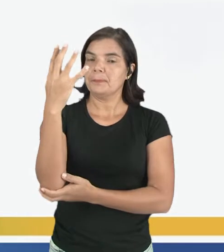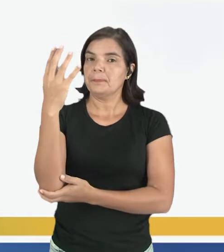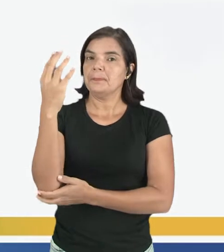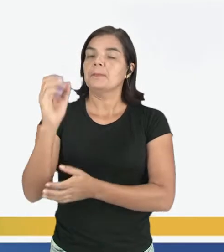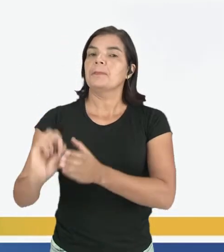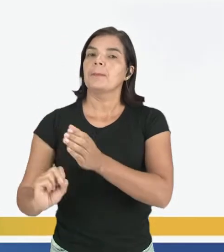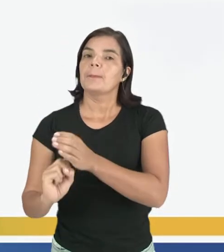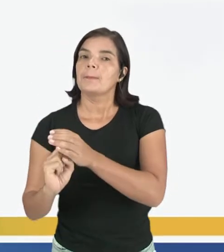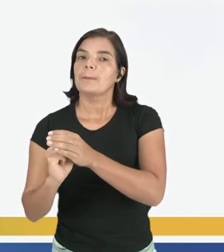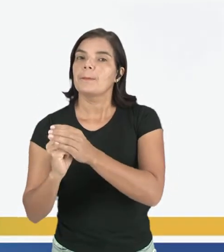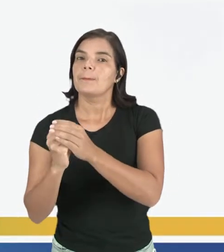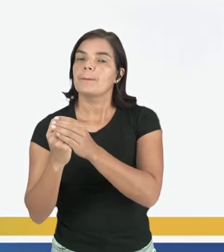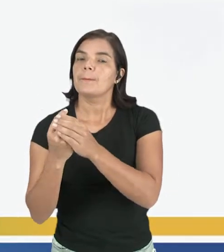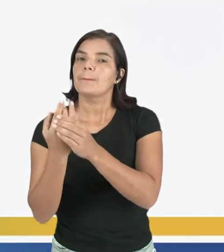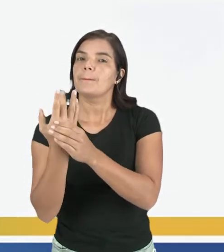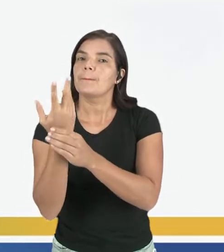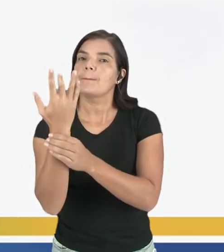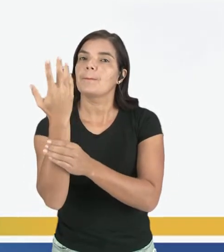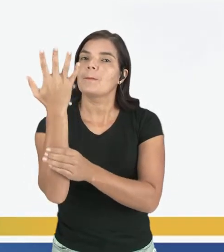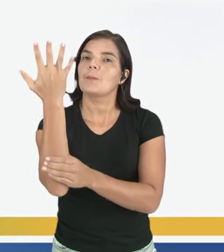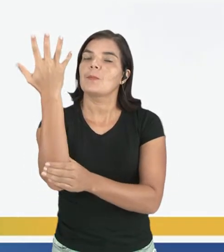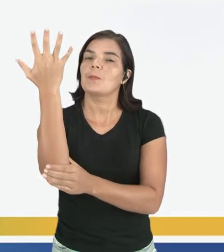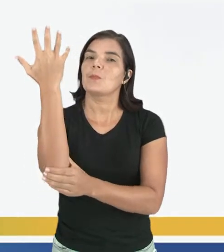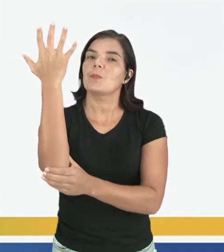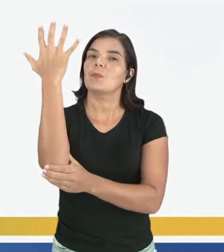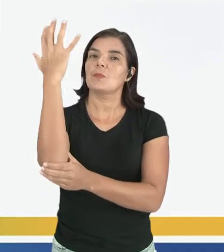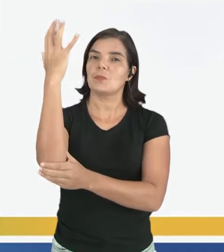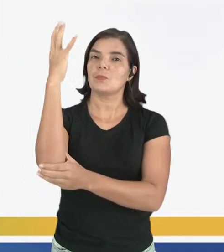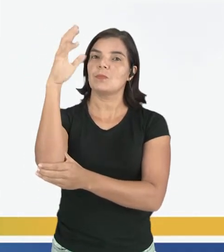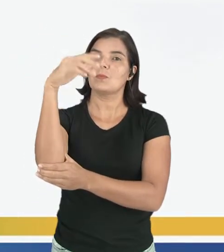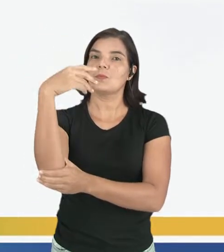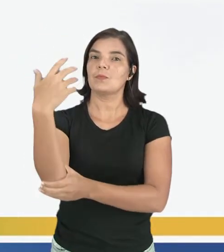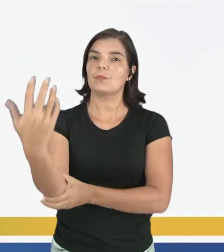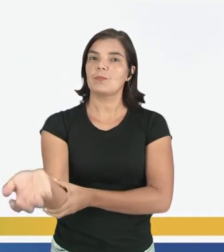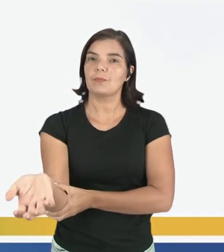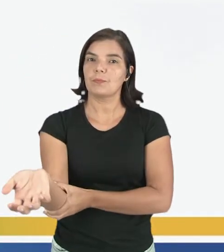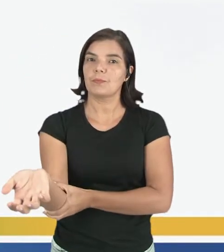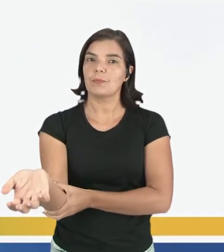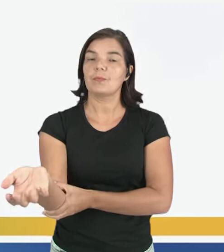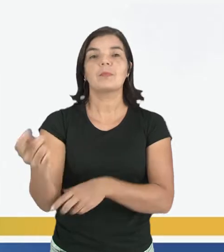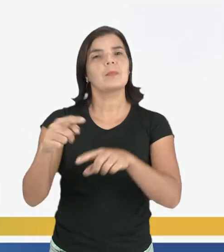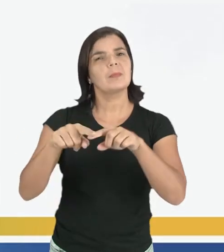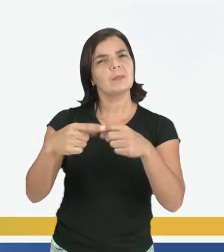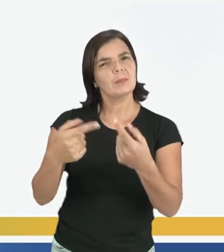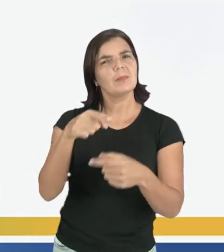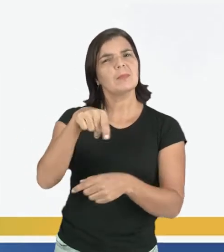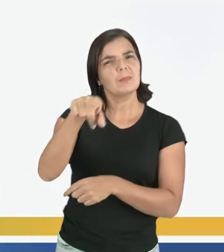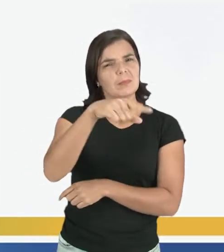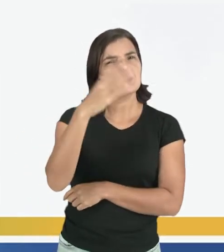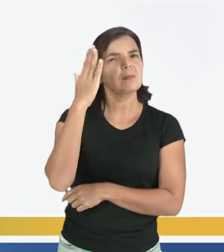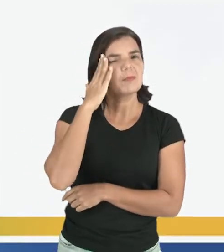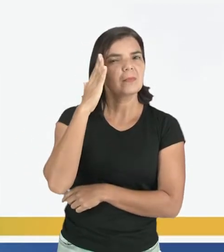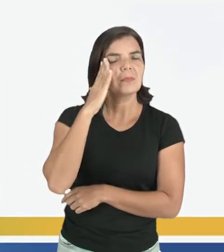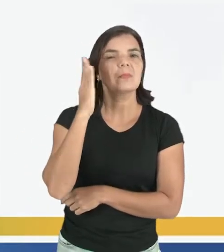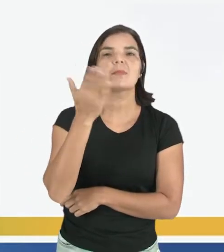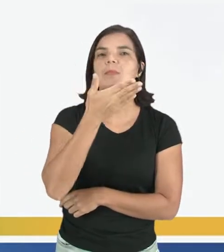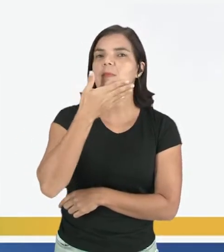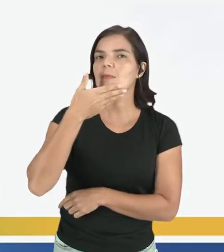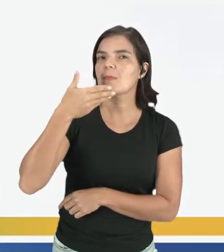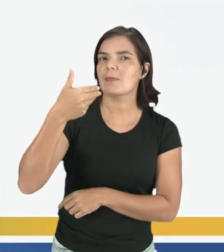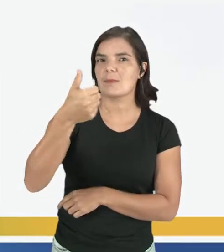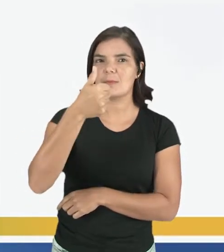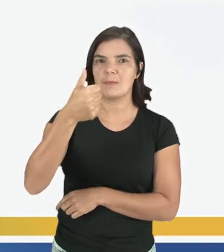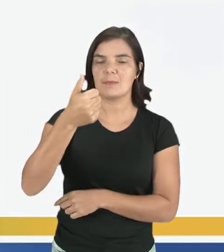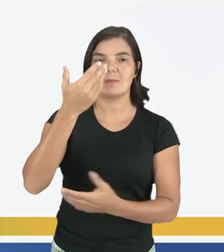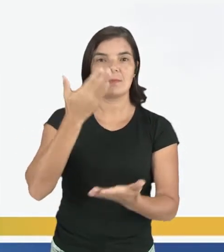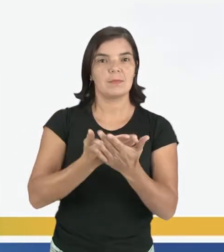nascem, crescem, se reproduzem e morrem. Mas para que vocês entendam melhor, vamos